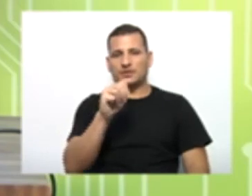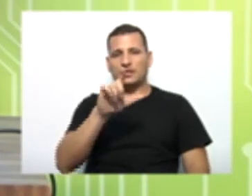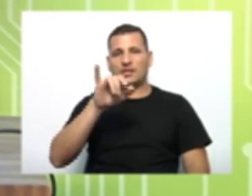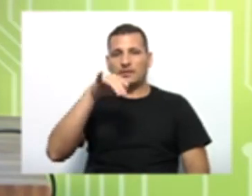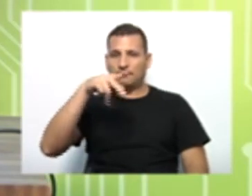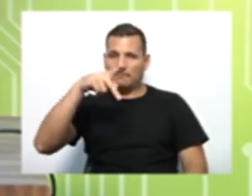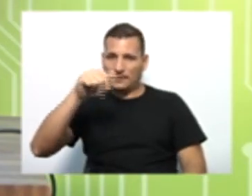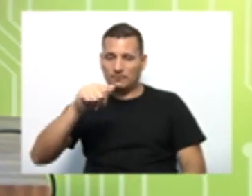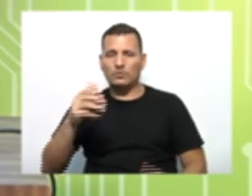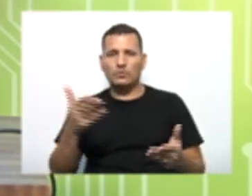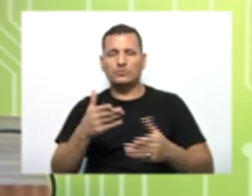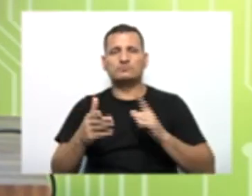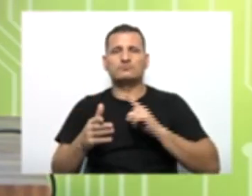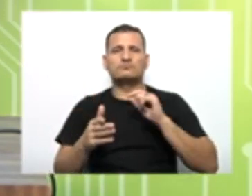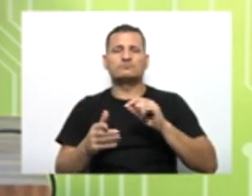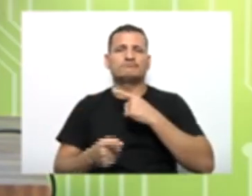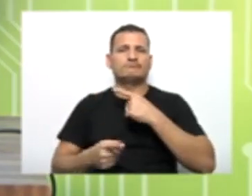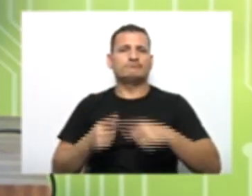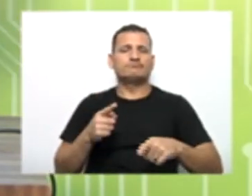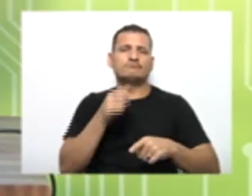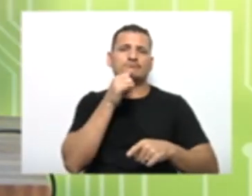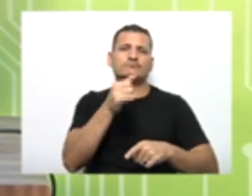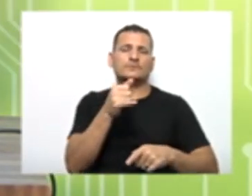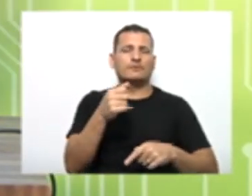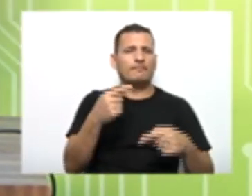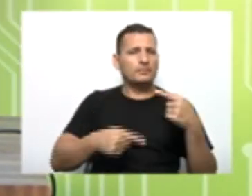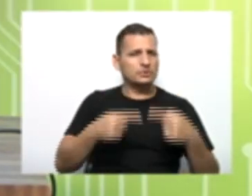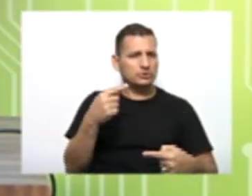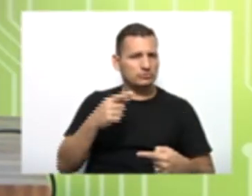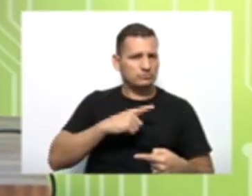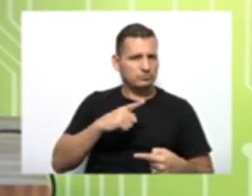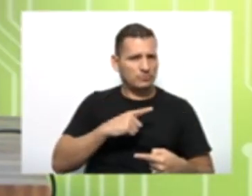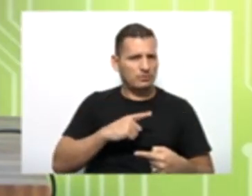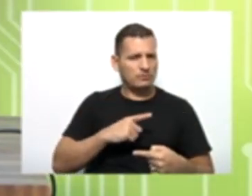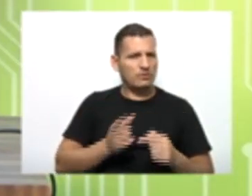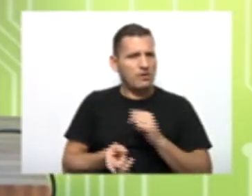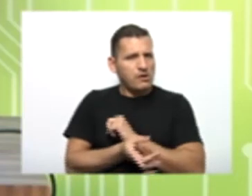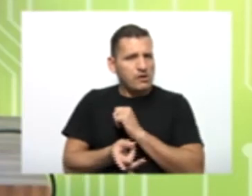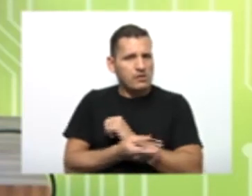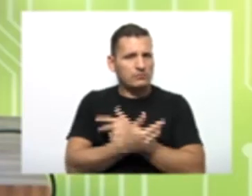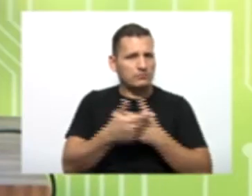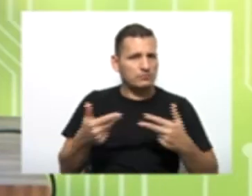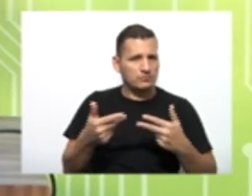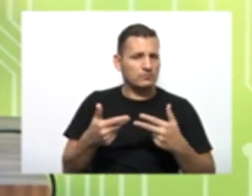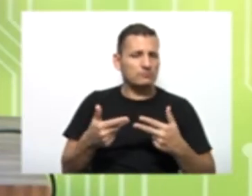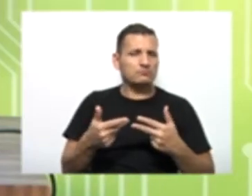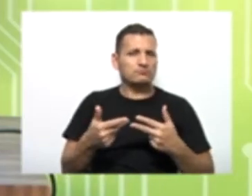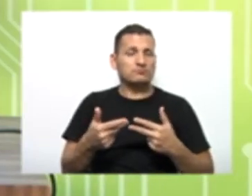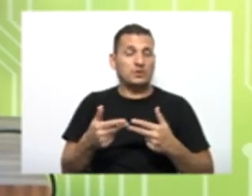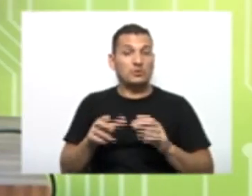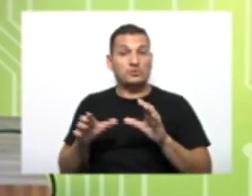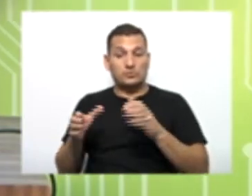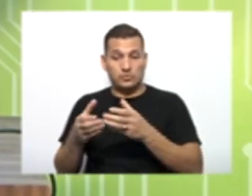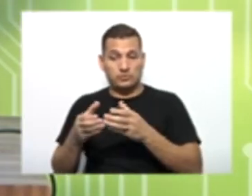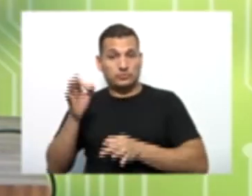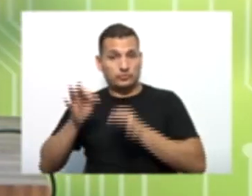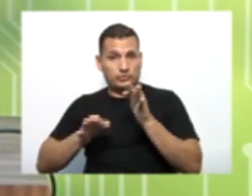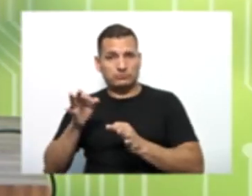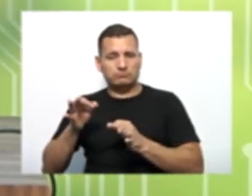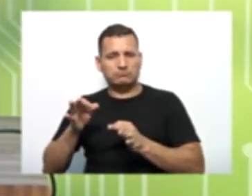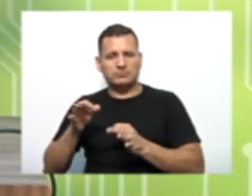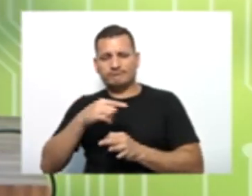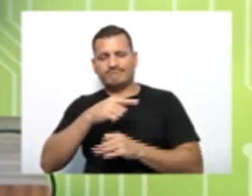participar de tudo aquilo que acontece na escola. Não são apenas os pais, não são apenas os professores, não são apenas os diretores. Os alunos